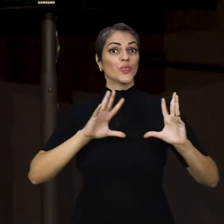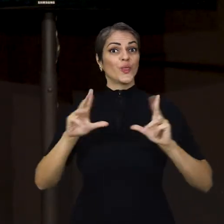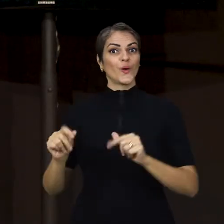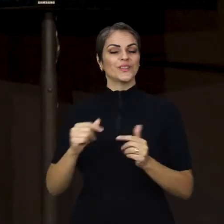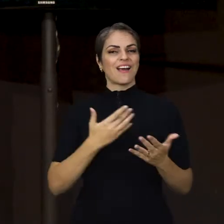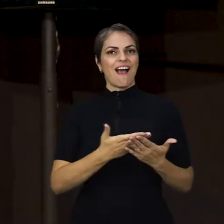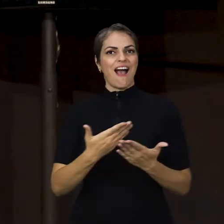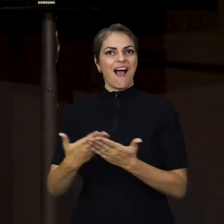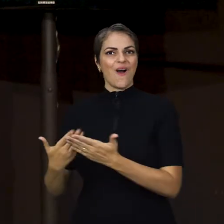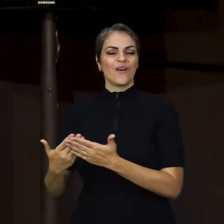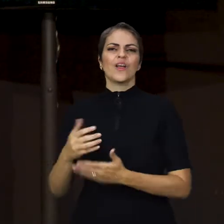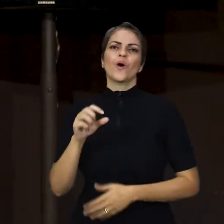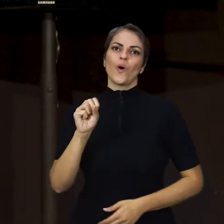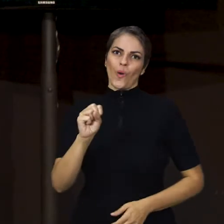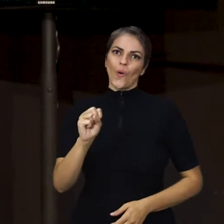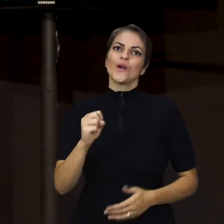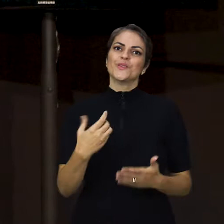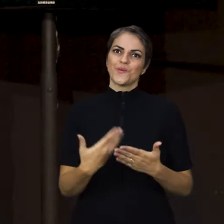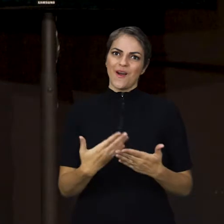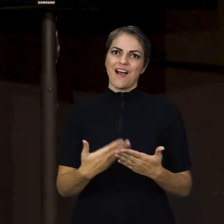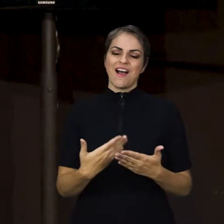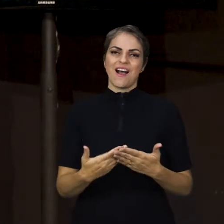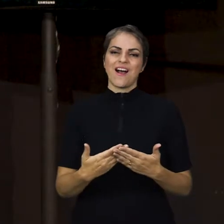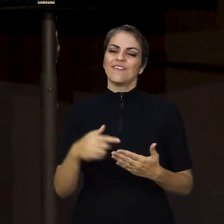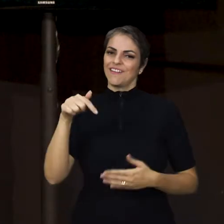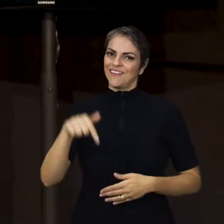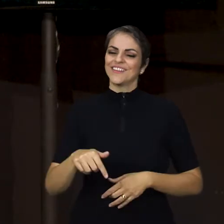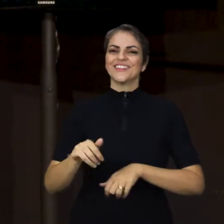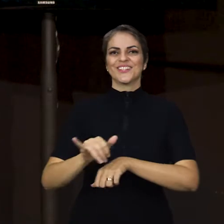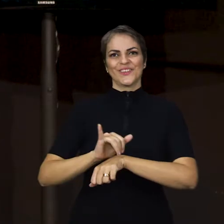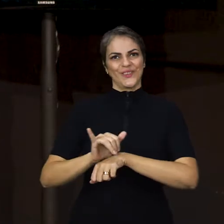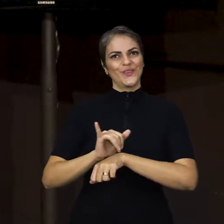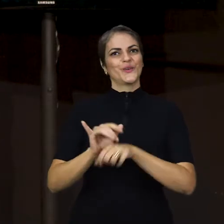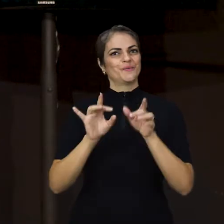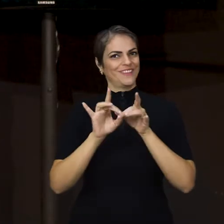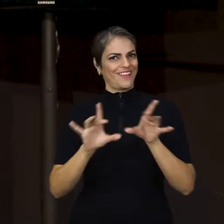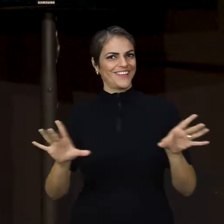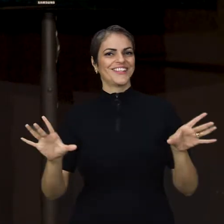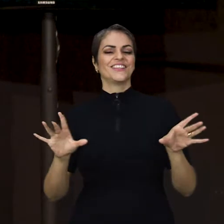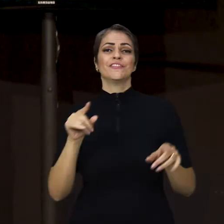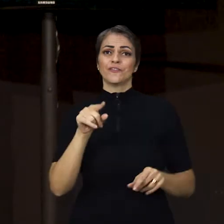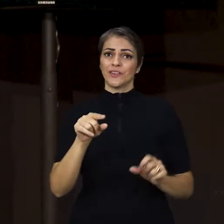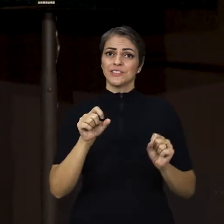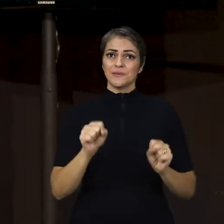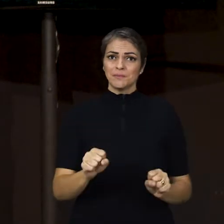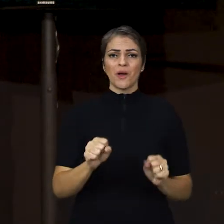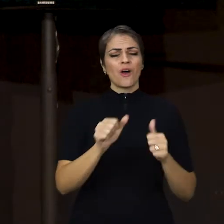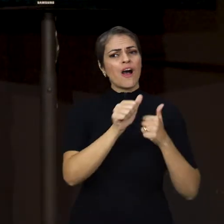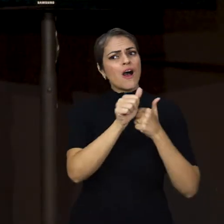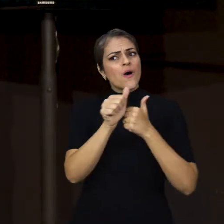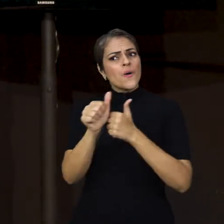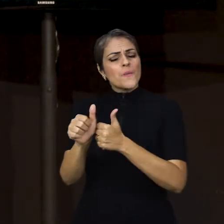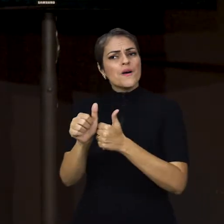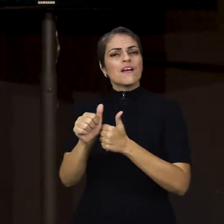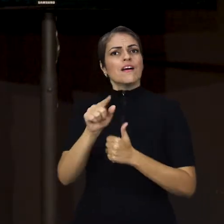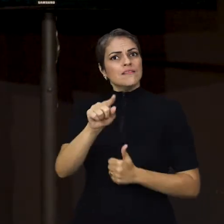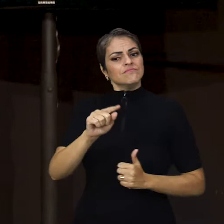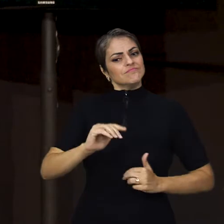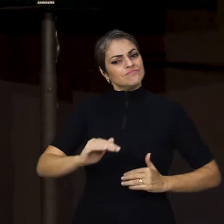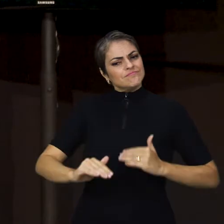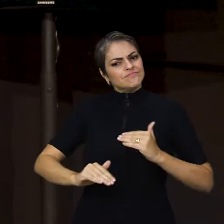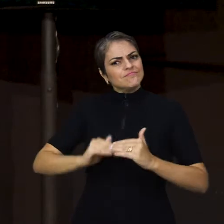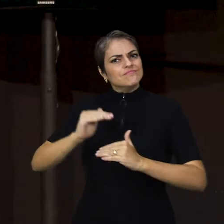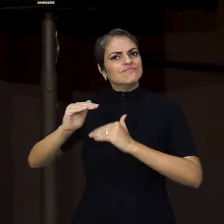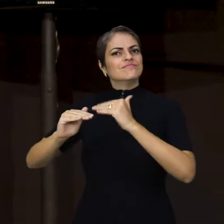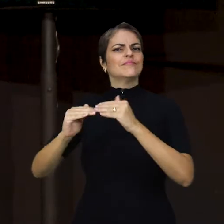elas disponibilizadas aqui no YouTube para você. Eu tenho certeza que se você acompanhar essa jornada até o fim, você vai crescer muito